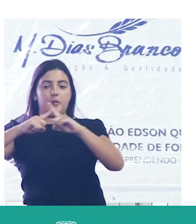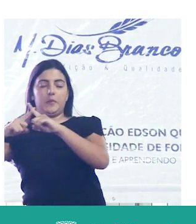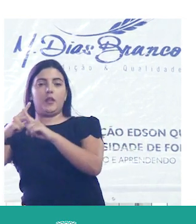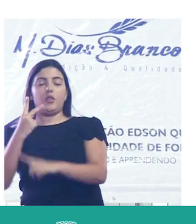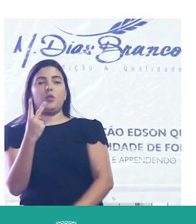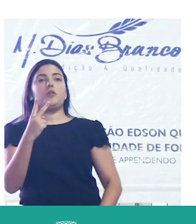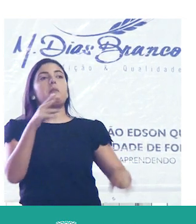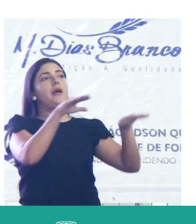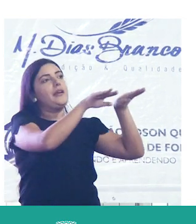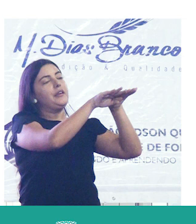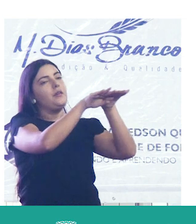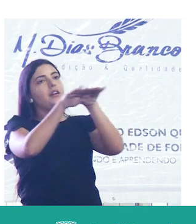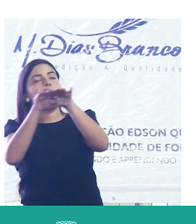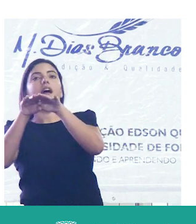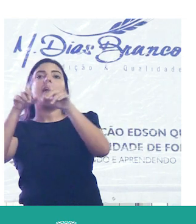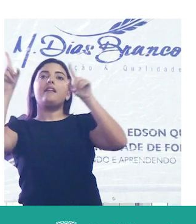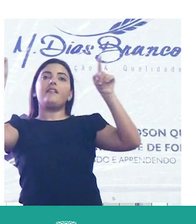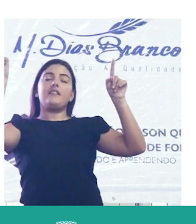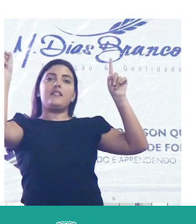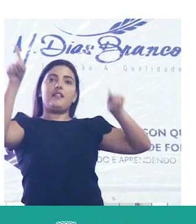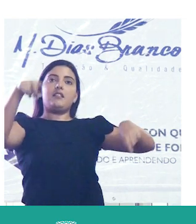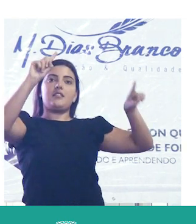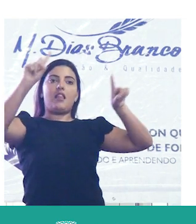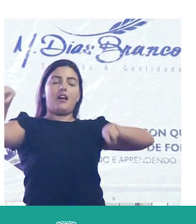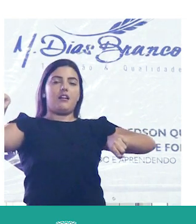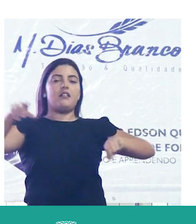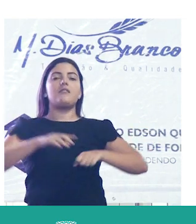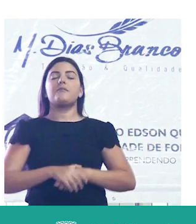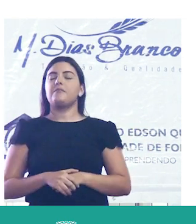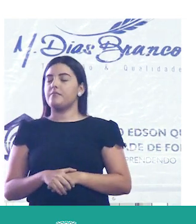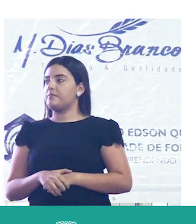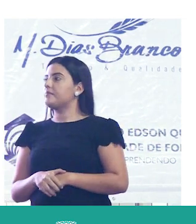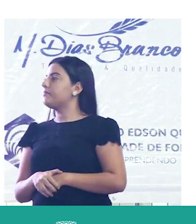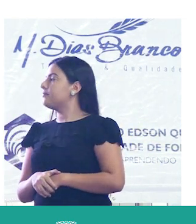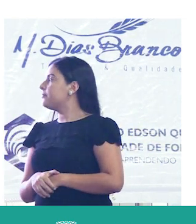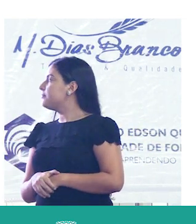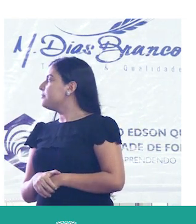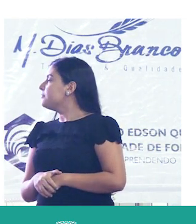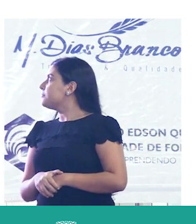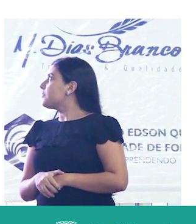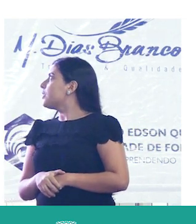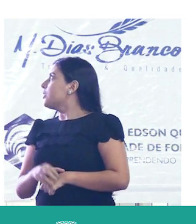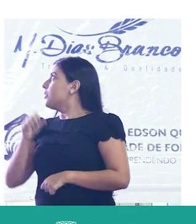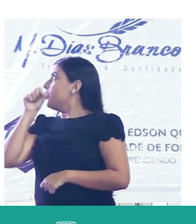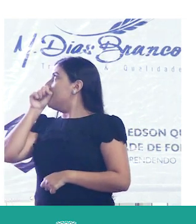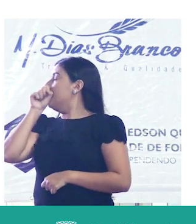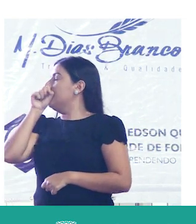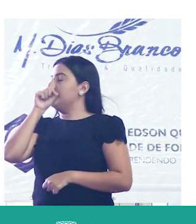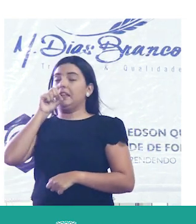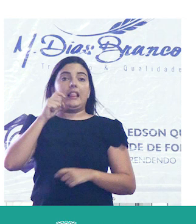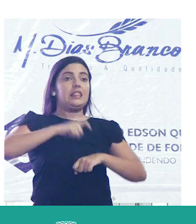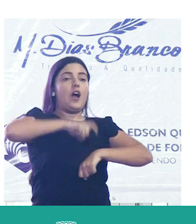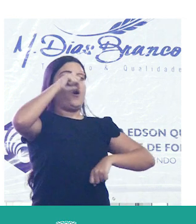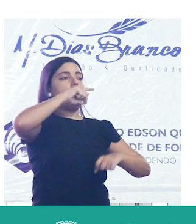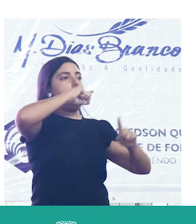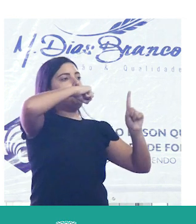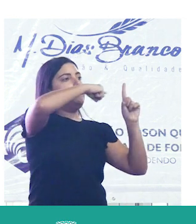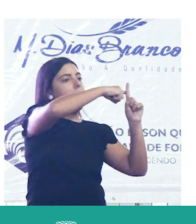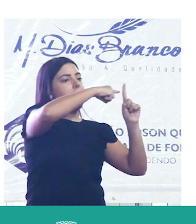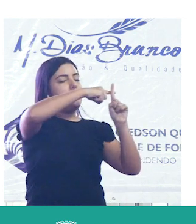para igualar o coeficiente do ZNO, óxido de zinco, para poder cancelar. Aí quando eu for somar as